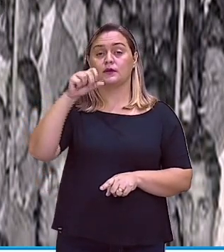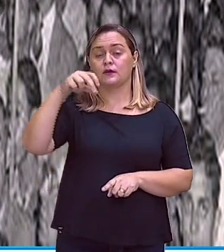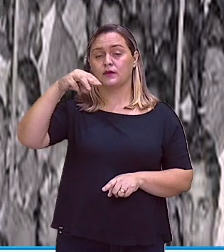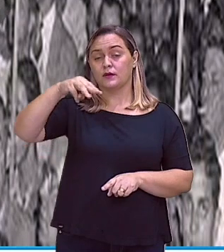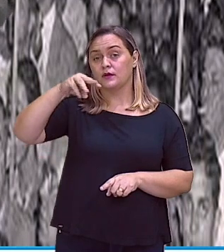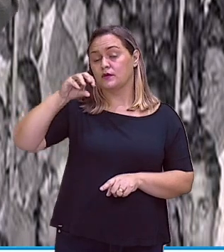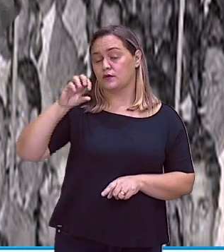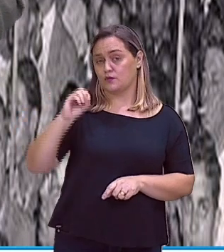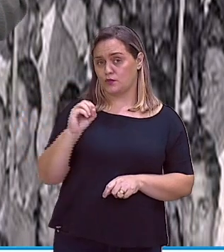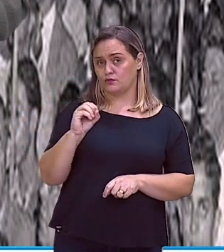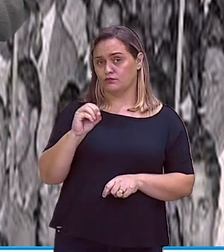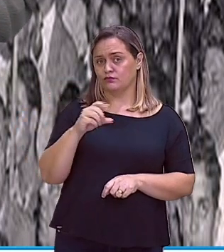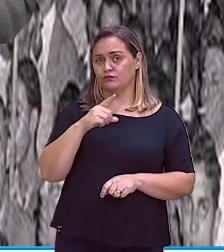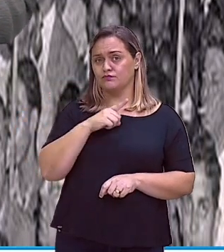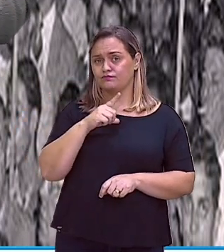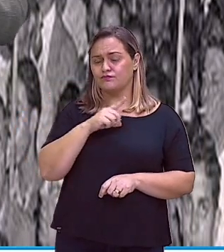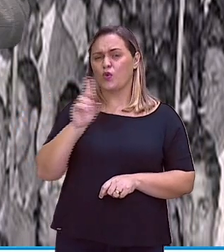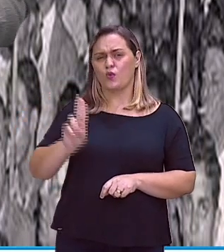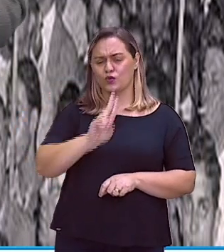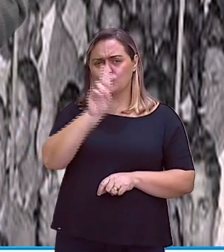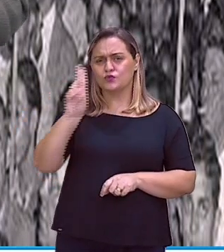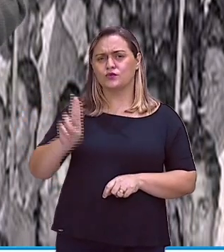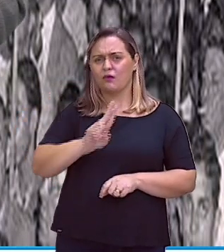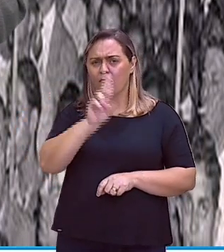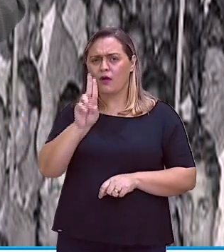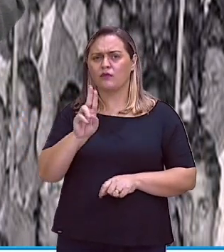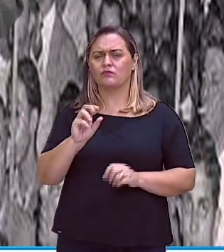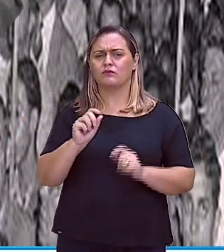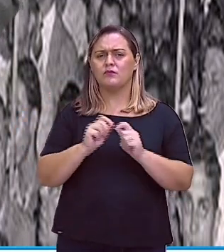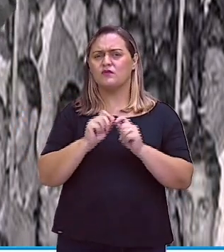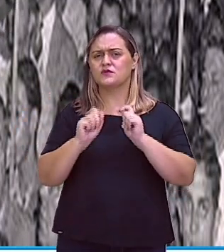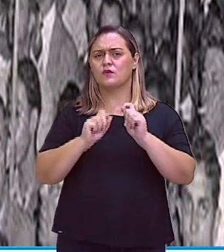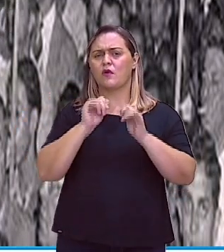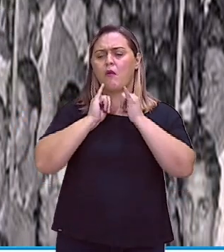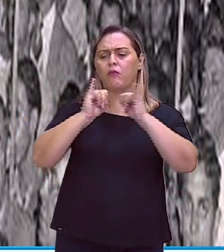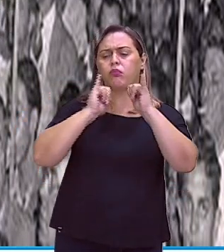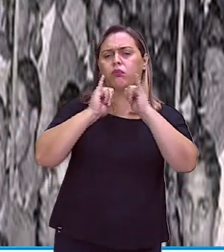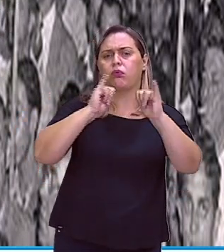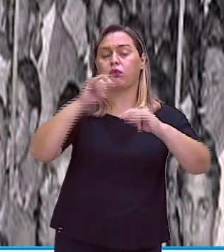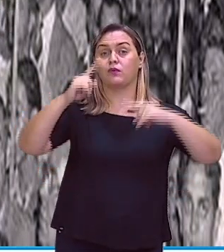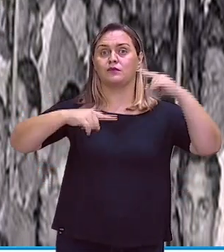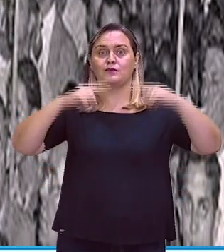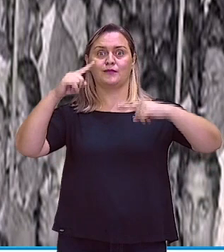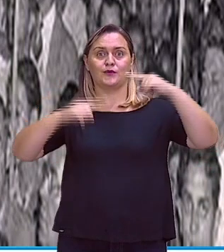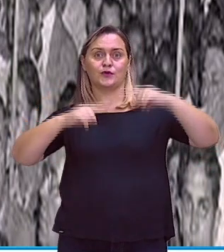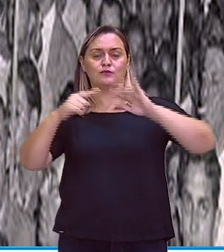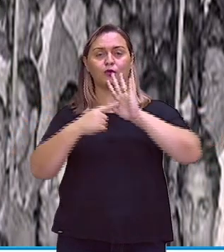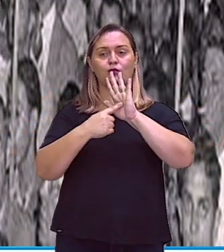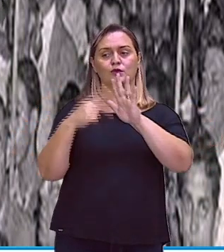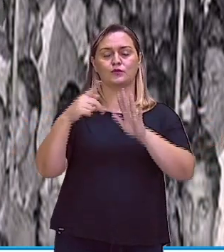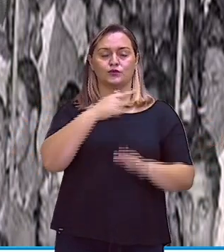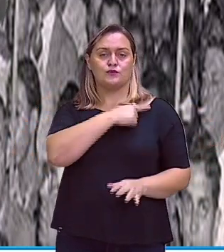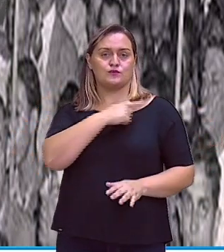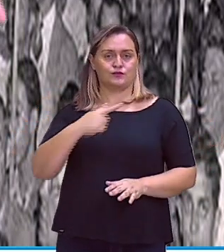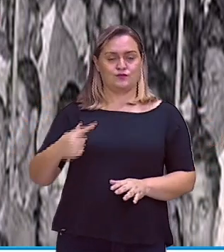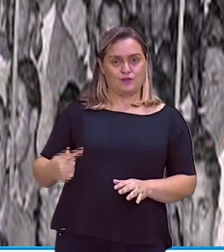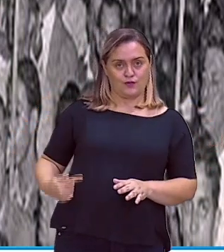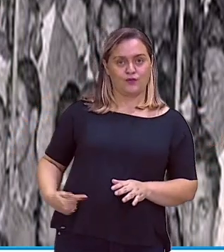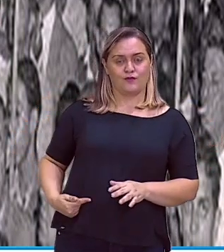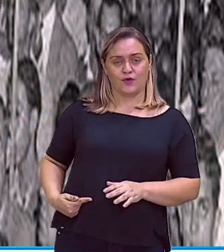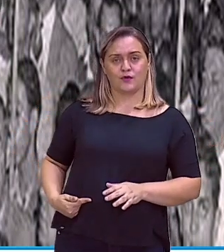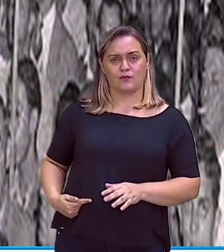extremo uma grande ferramenta de propaganda política ou seu governo por meio de muitos intelectuais